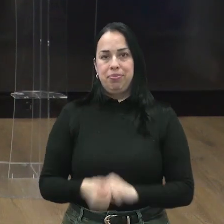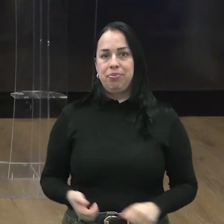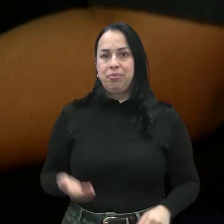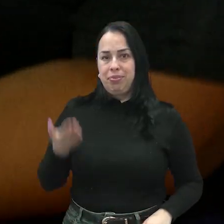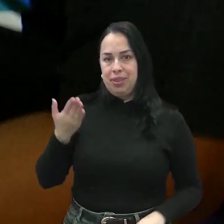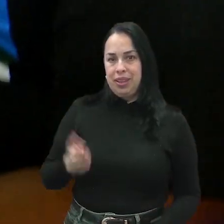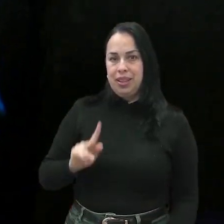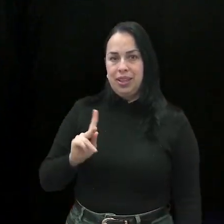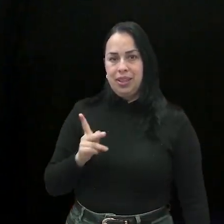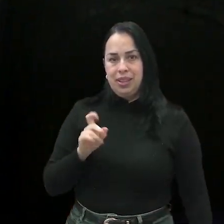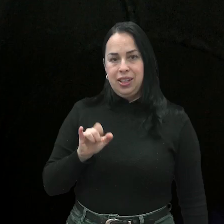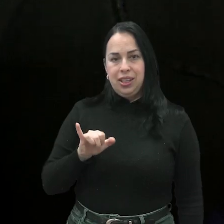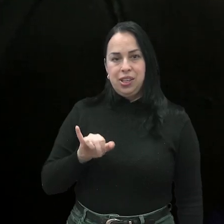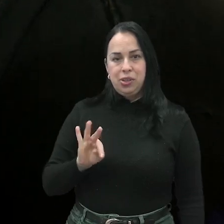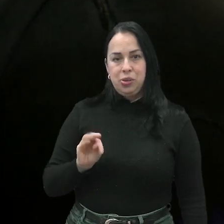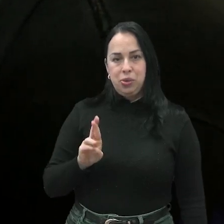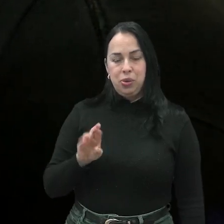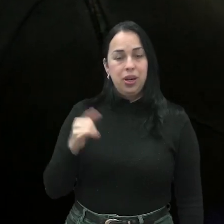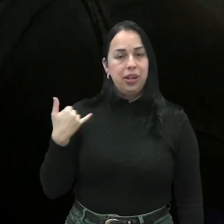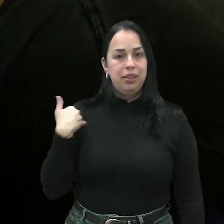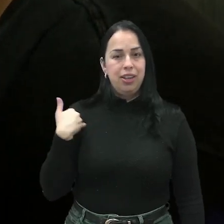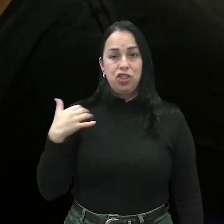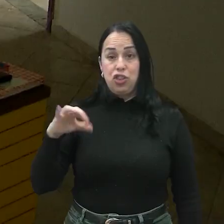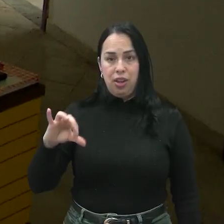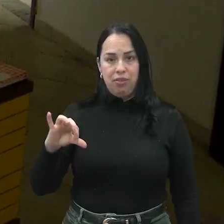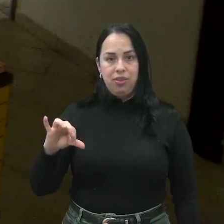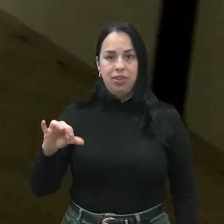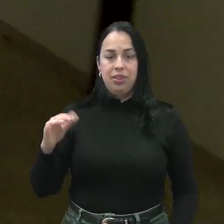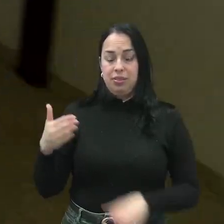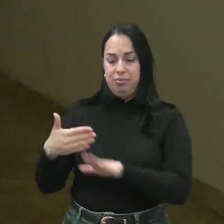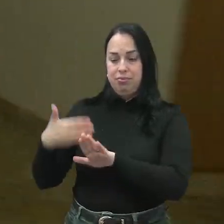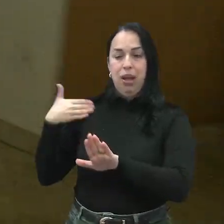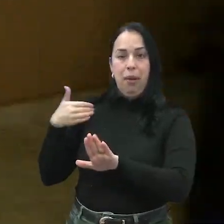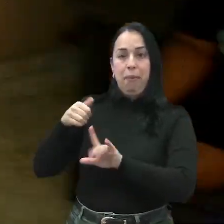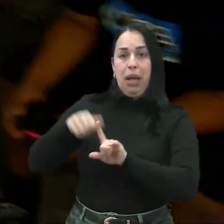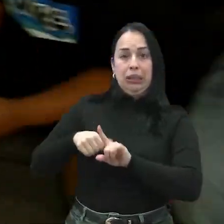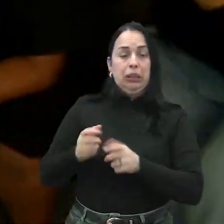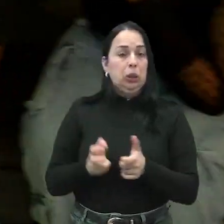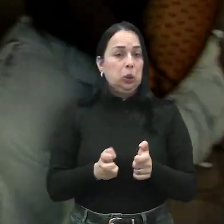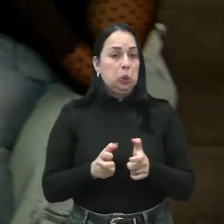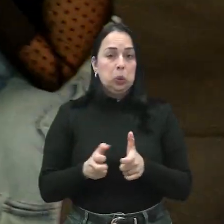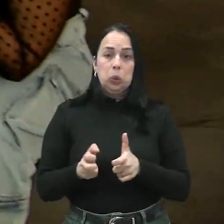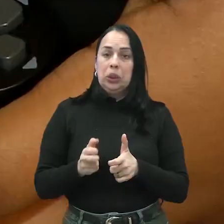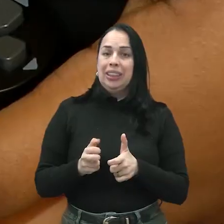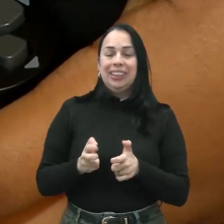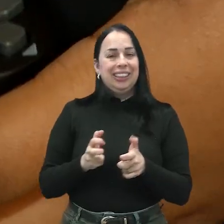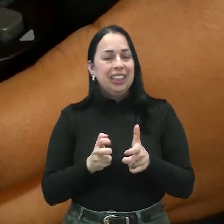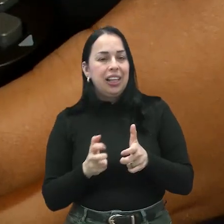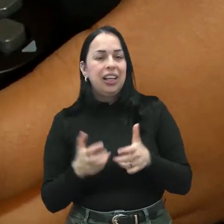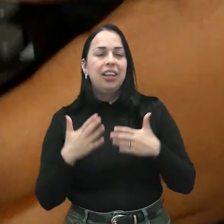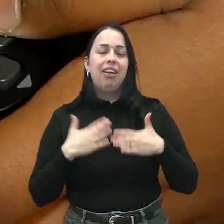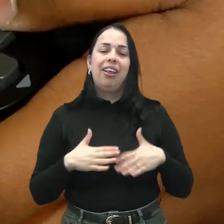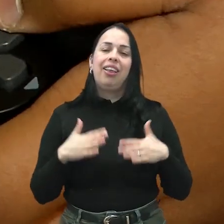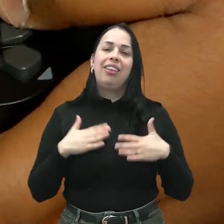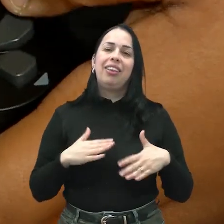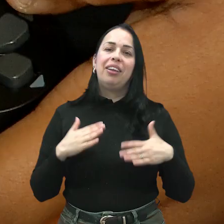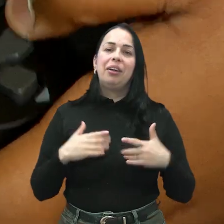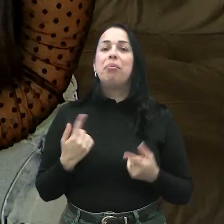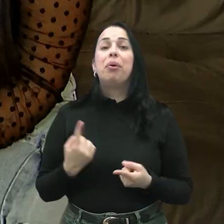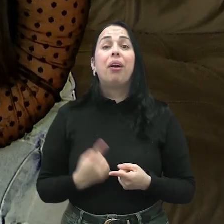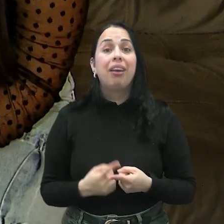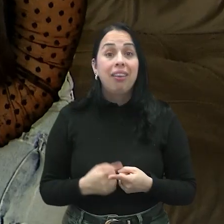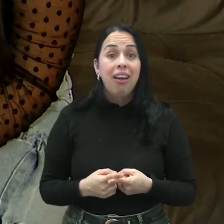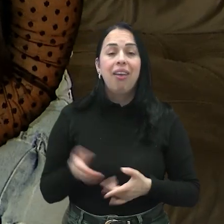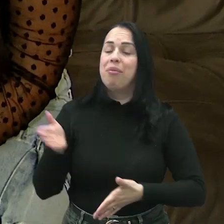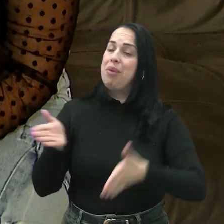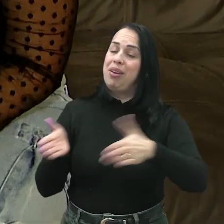adaptação. Esse é o Heitor, de 9 anos. O último mês foi assim, muito videogame, diversão e descanso.